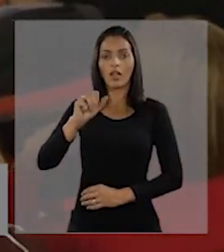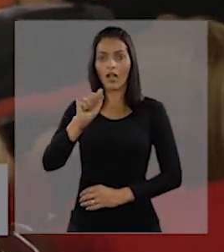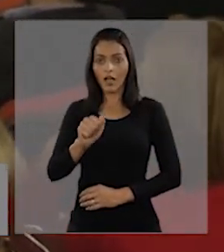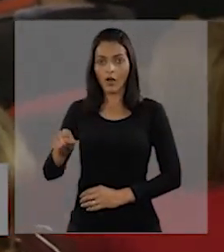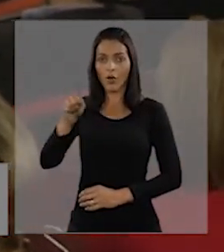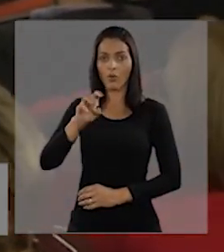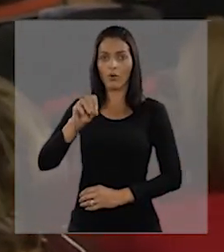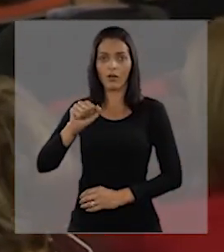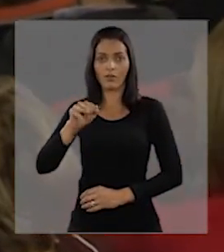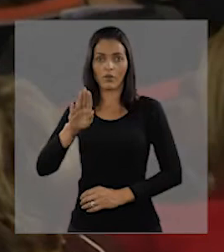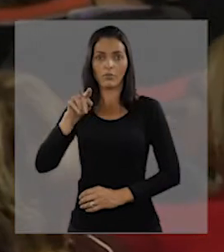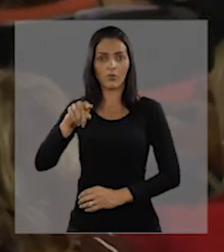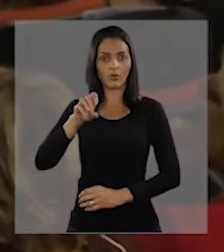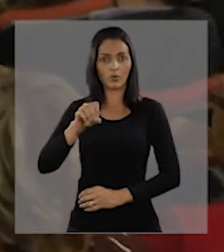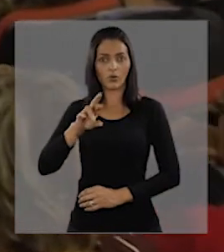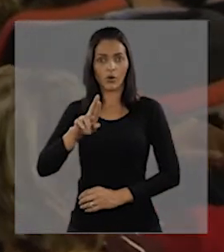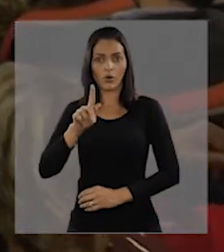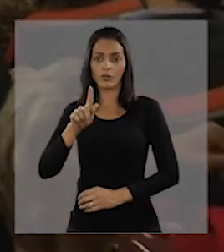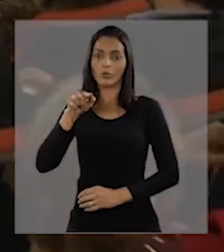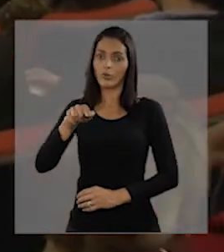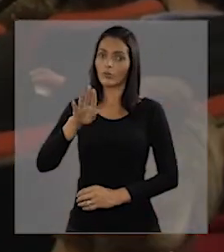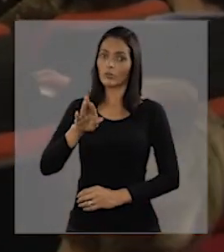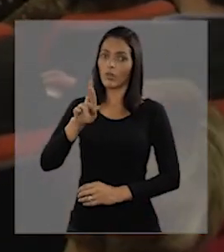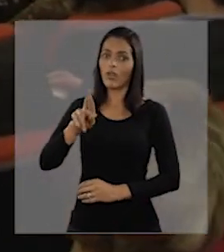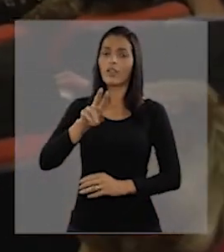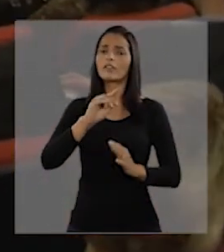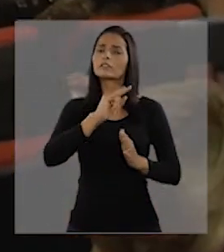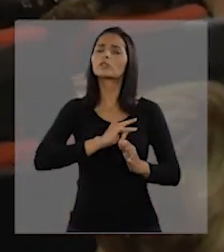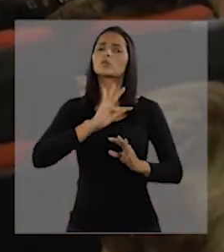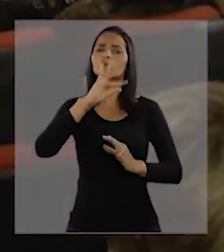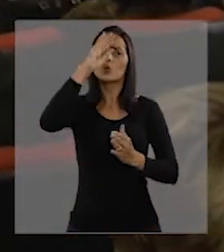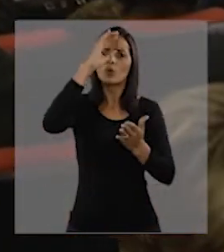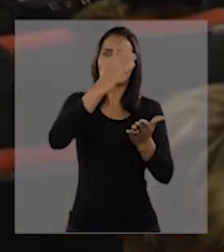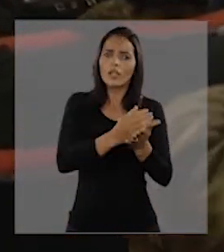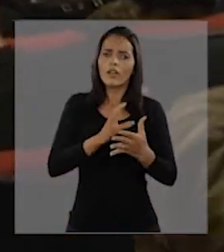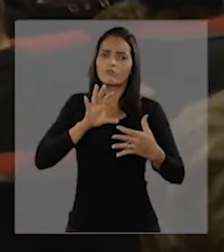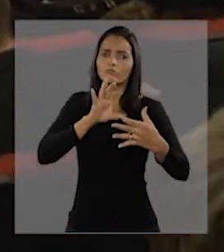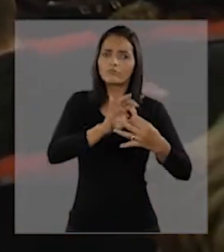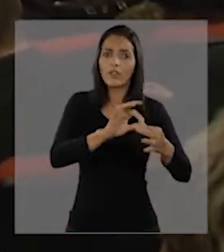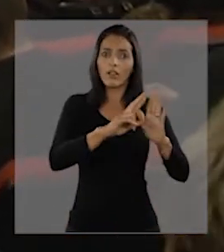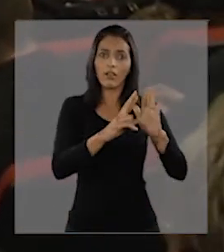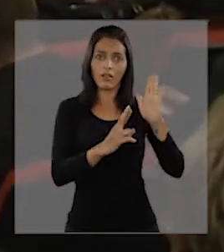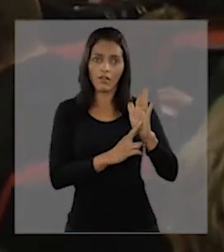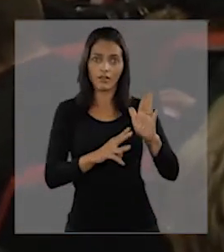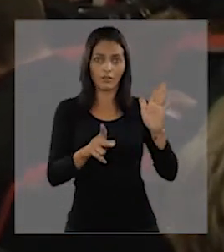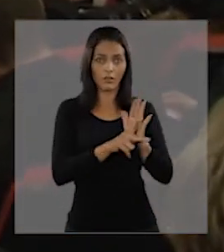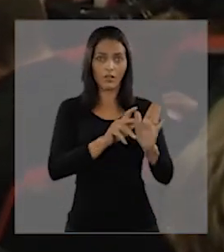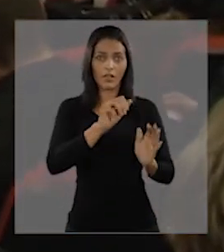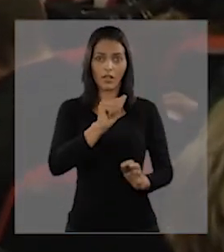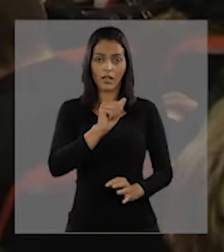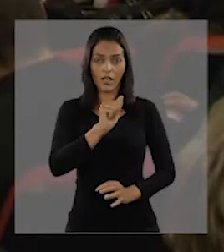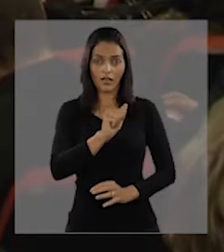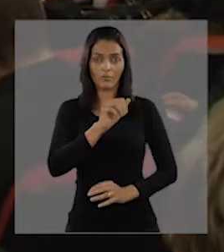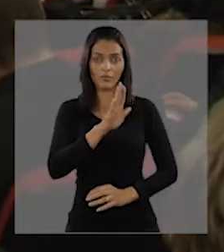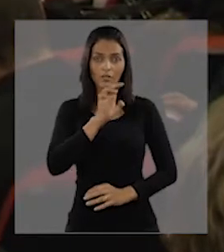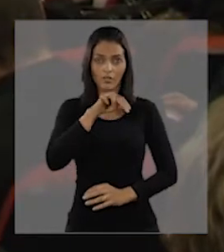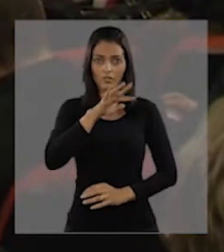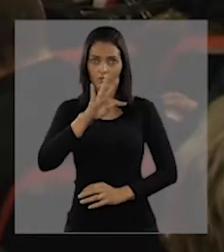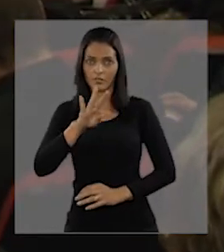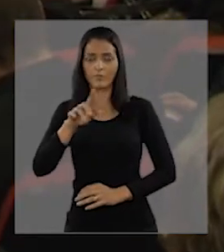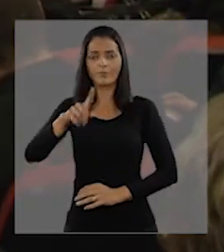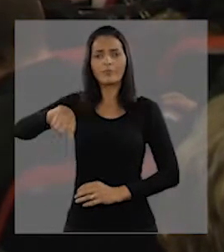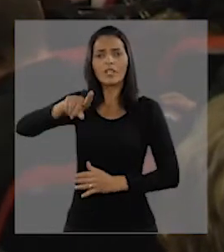eventosoab@oab.org.br. Os trabalhos precisam estar formatados de acordo com as normas técnicas da ABNT. Os